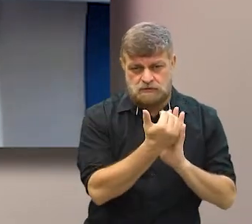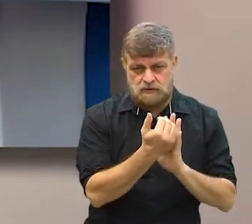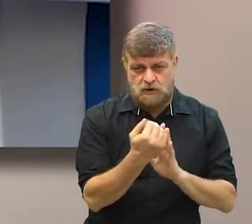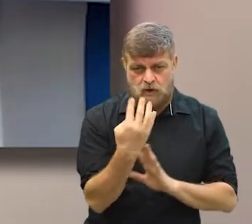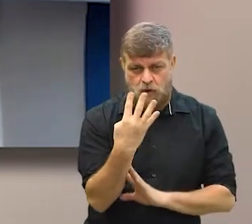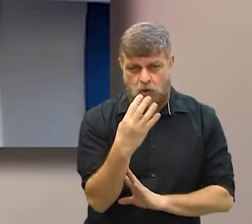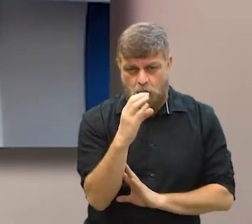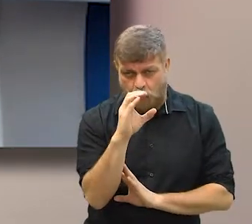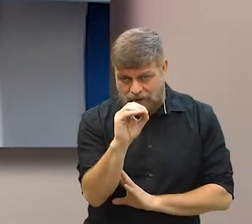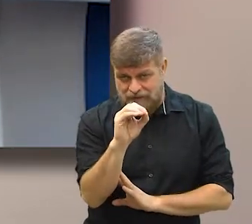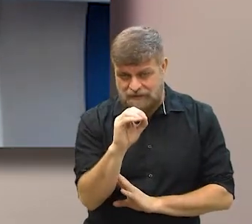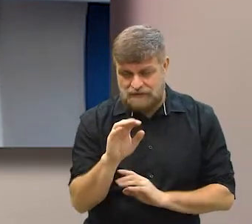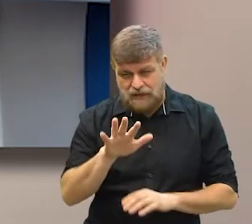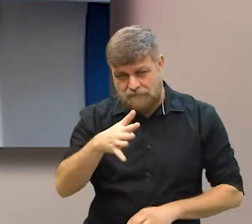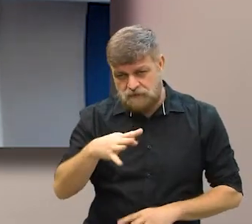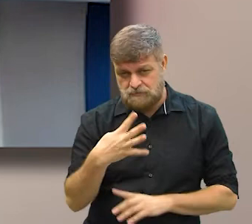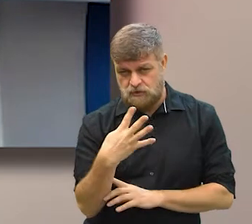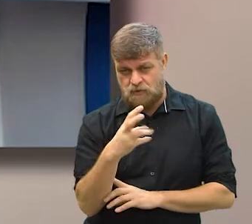para